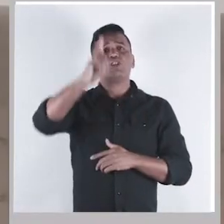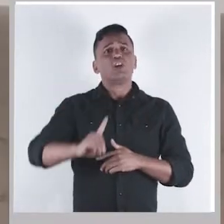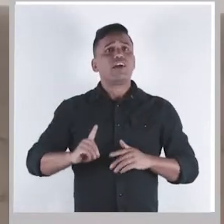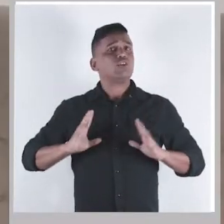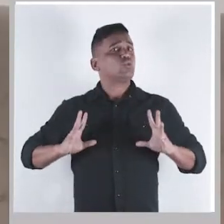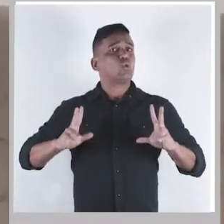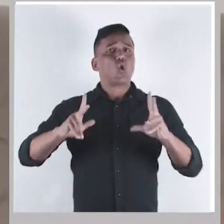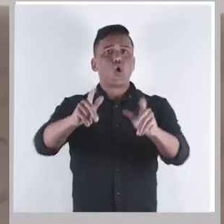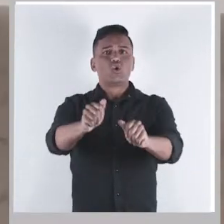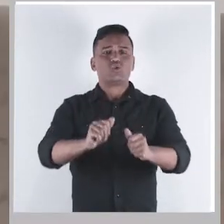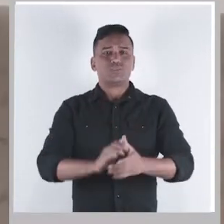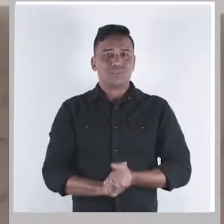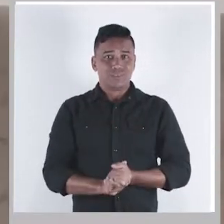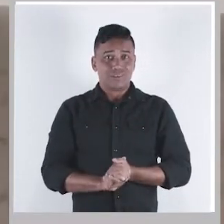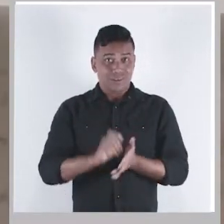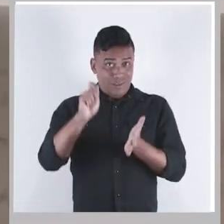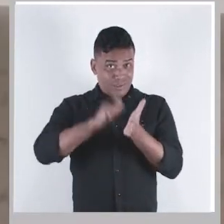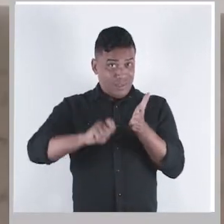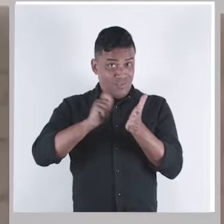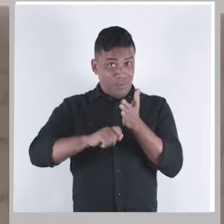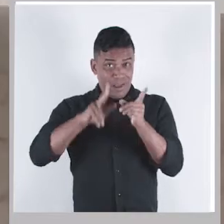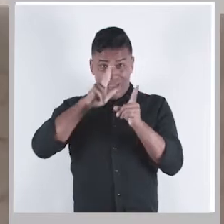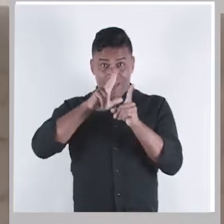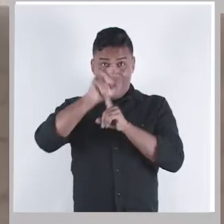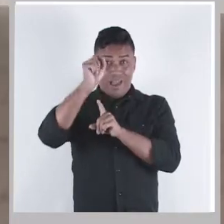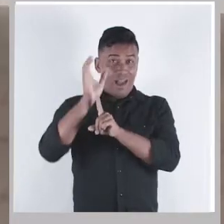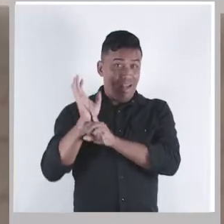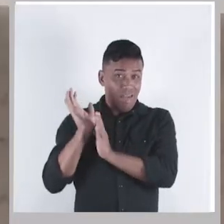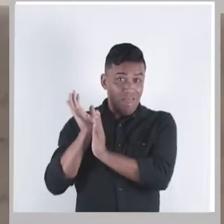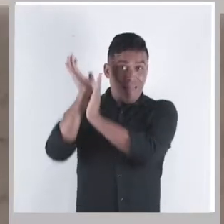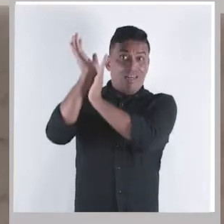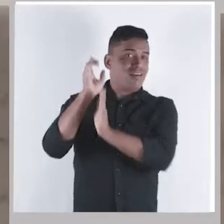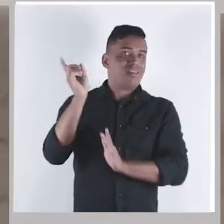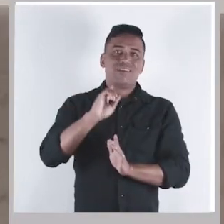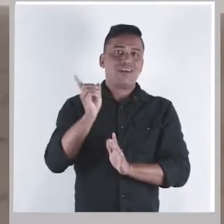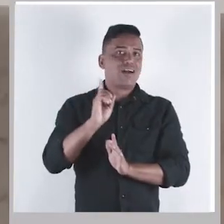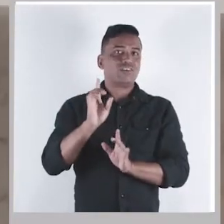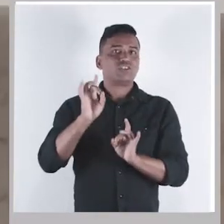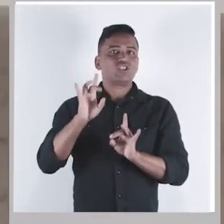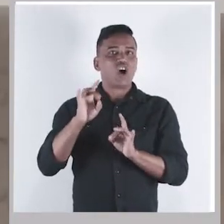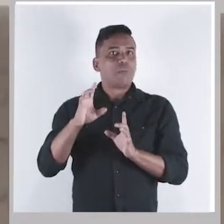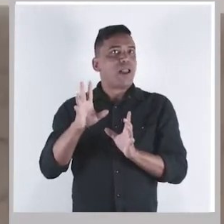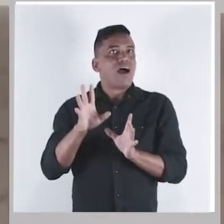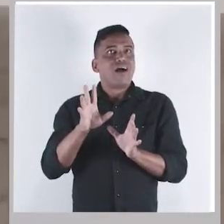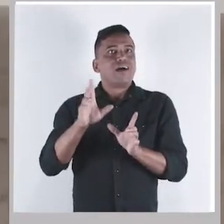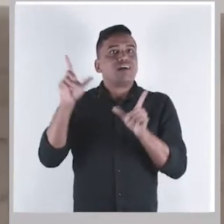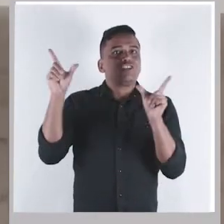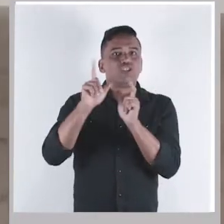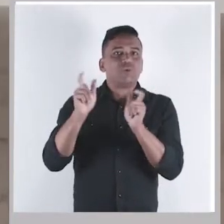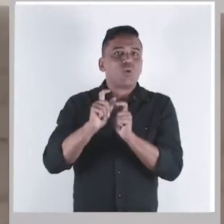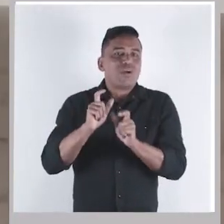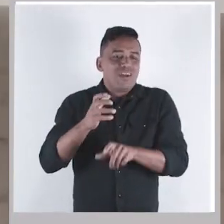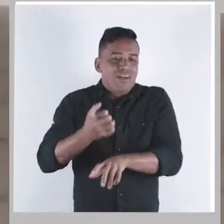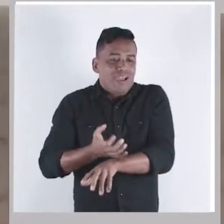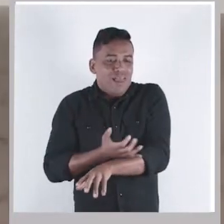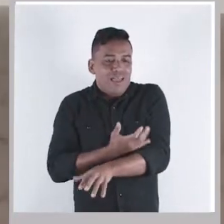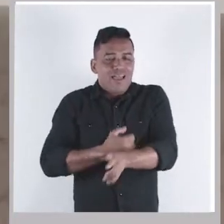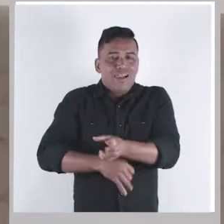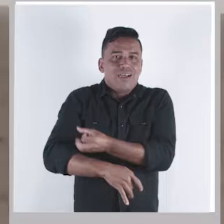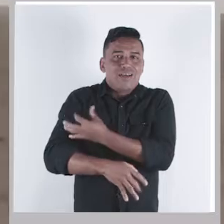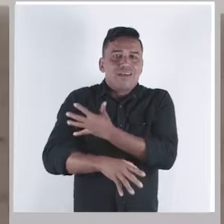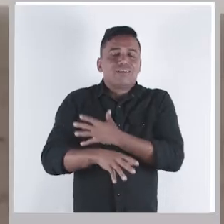leitura você mesma fazendo, sim, tem outras pessoas lendo. E eu acho que isso também, eu